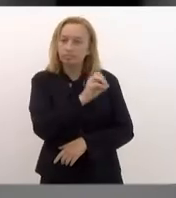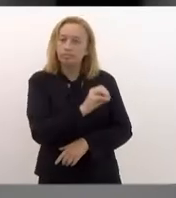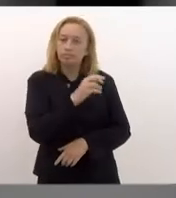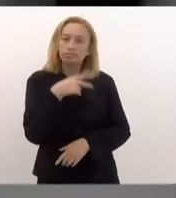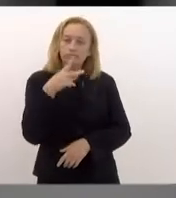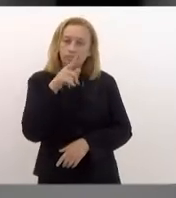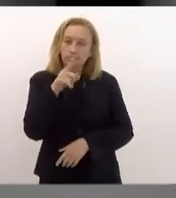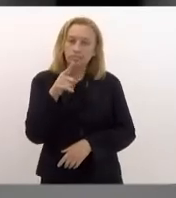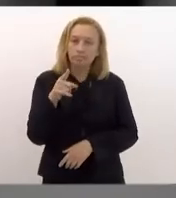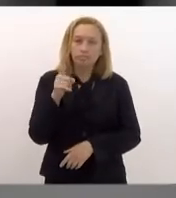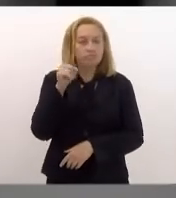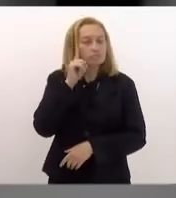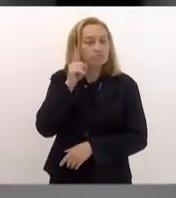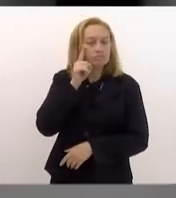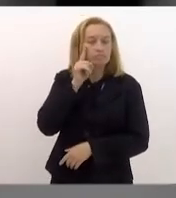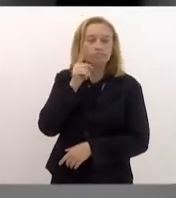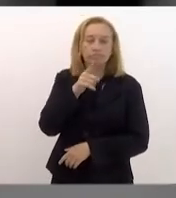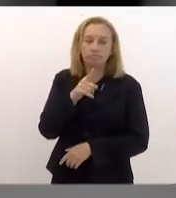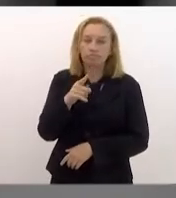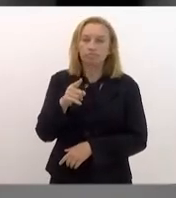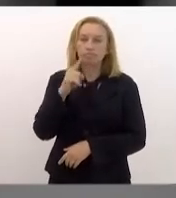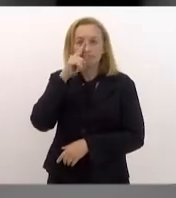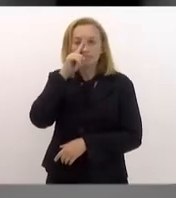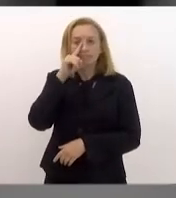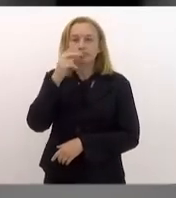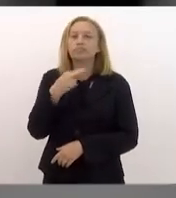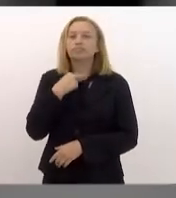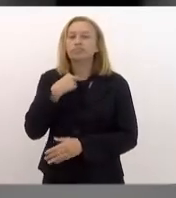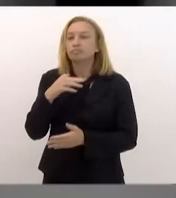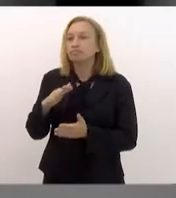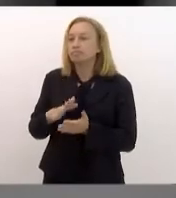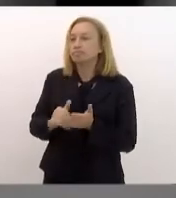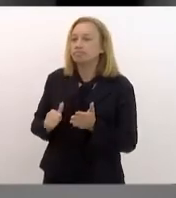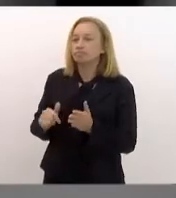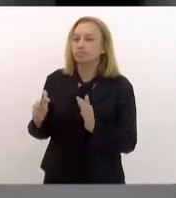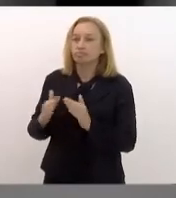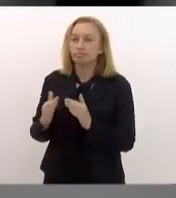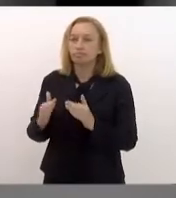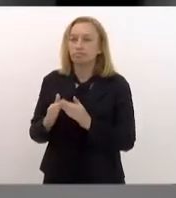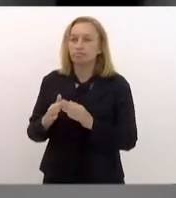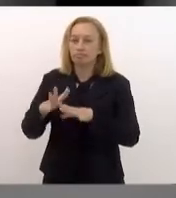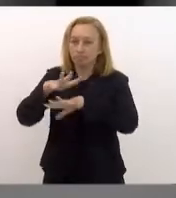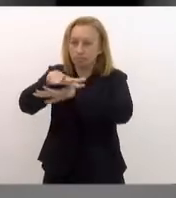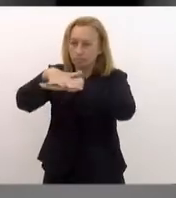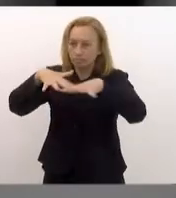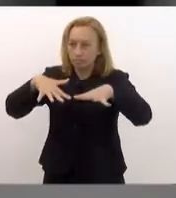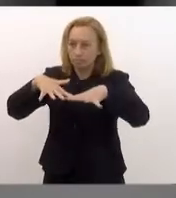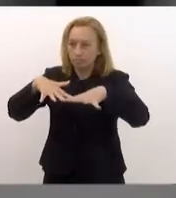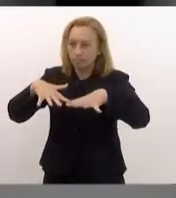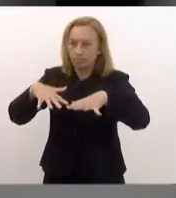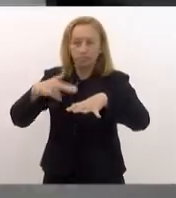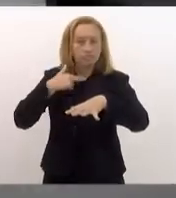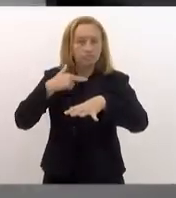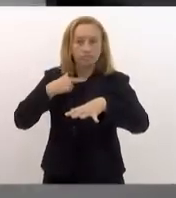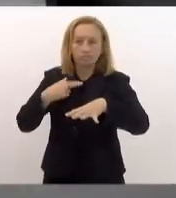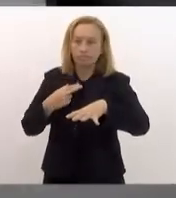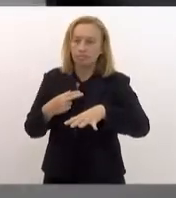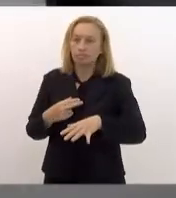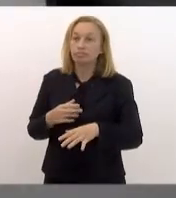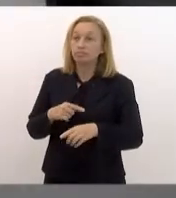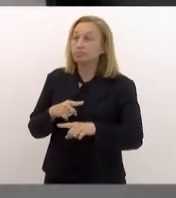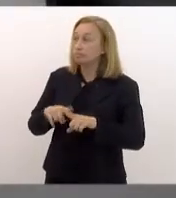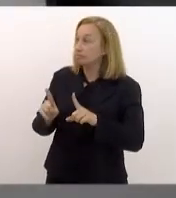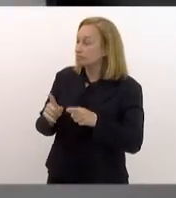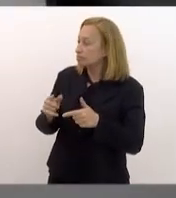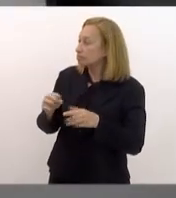dia. Isso é o nosso dia a dia. A gente não pode derrubar casas habitáveis. Assim que colocou o telhado, a gente não consegue mais fazer. Mas esse é o problema, Fio, de todos nós.